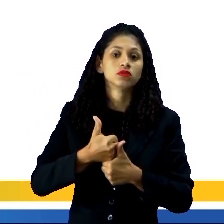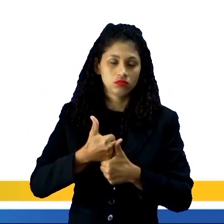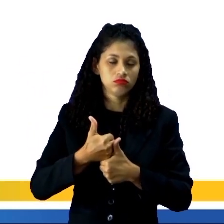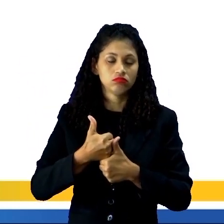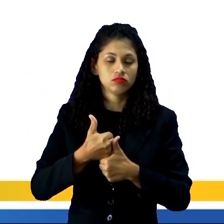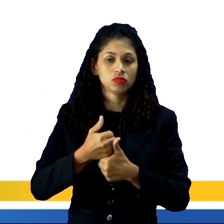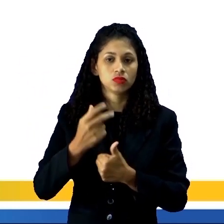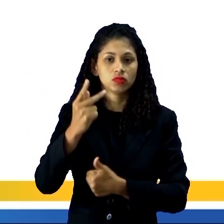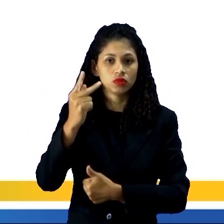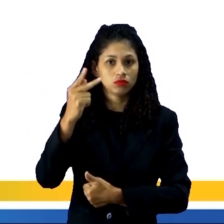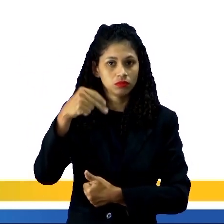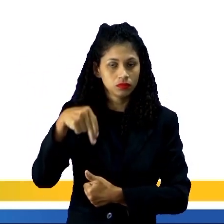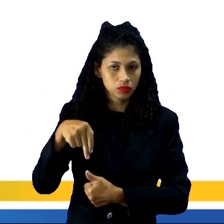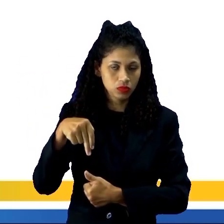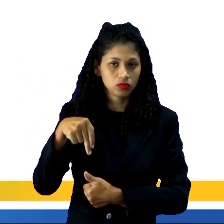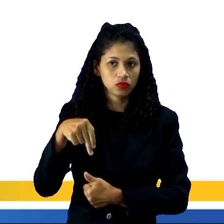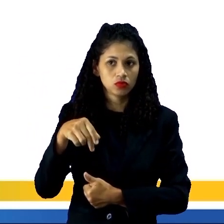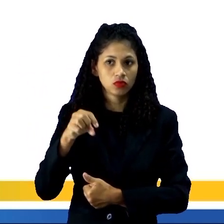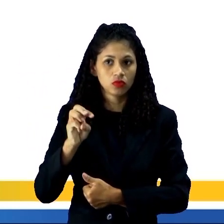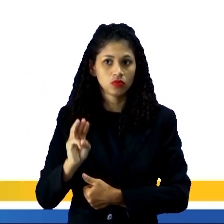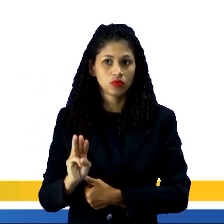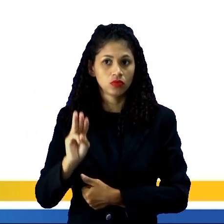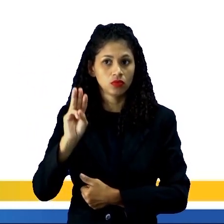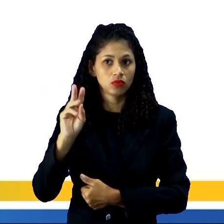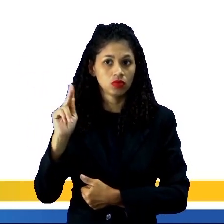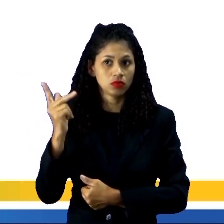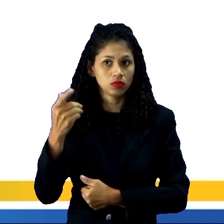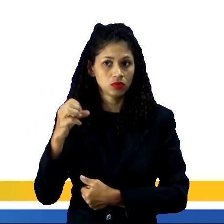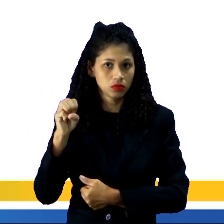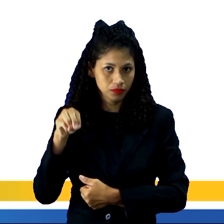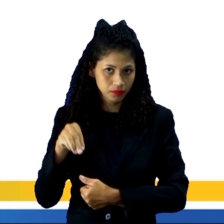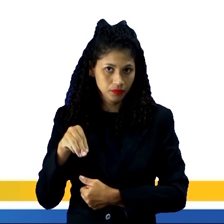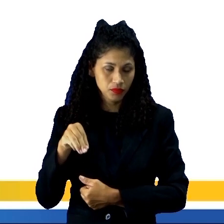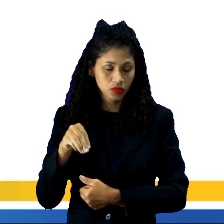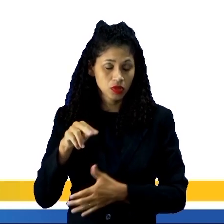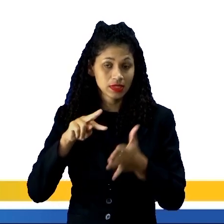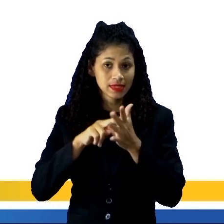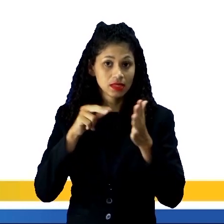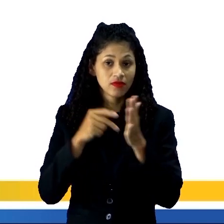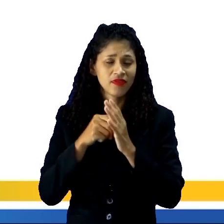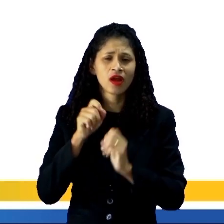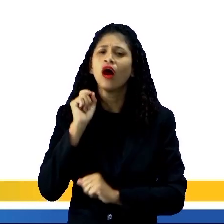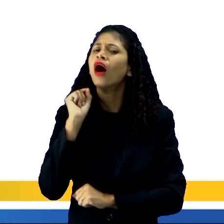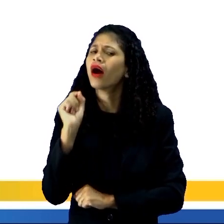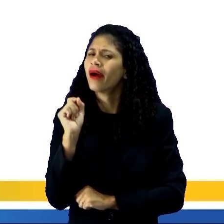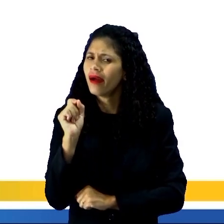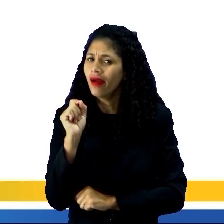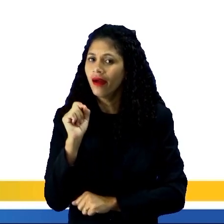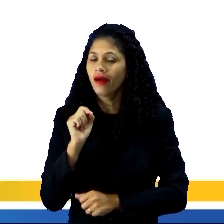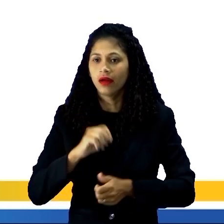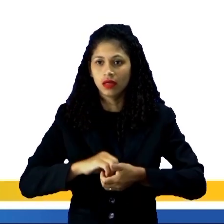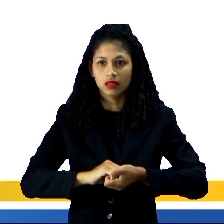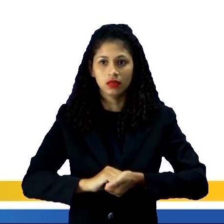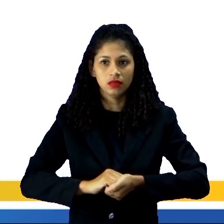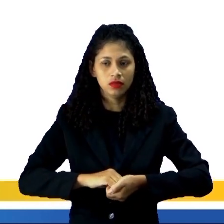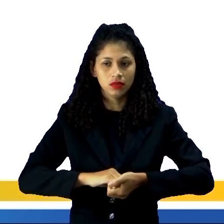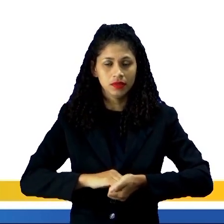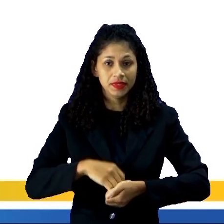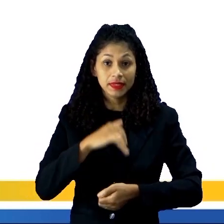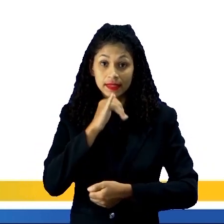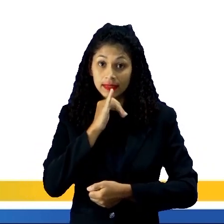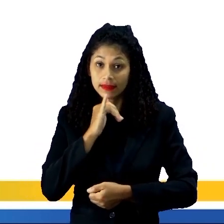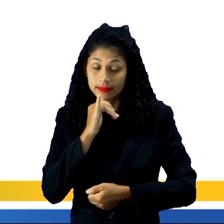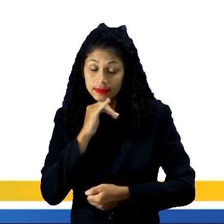substituído pelo pronome who, que também significa quem, ok? If it comes before a verb, it refers to